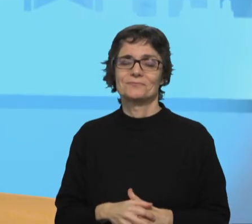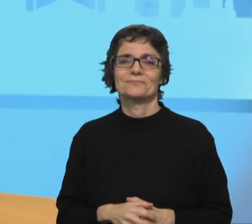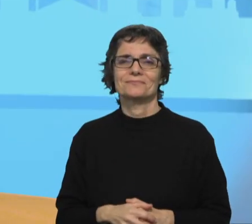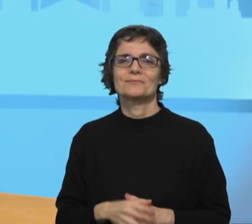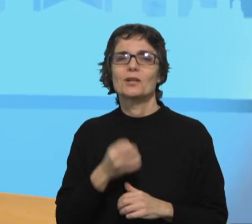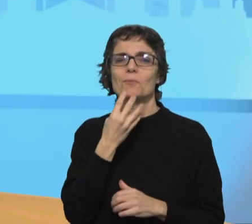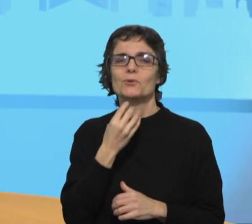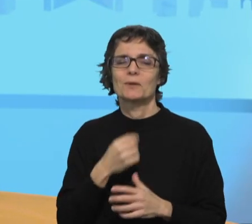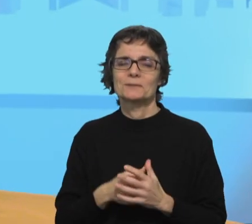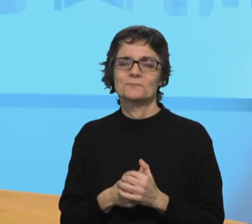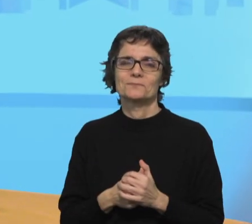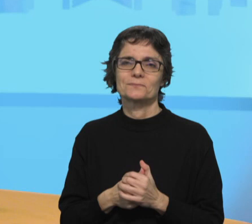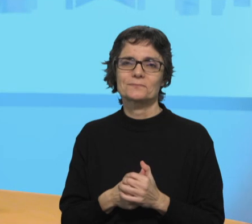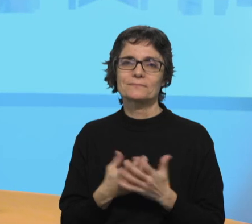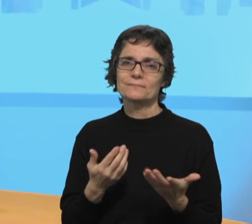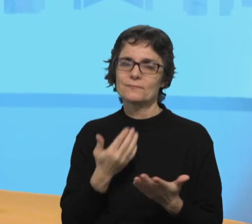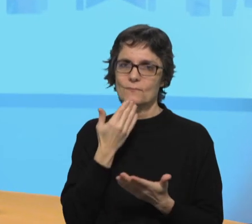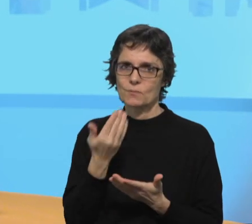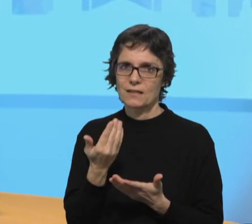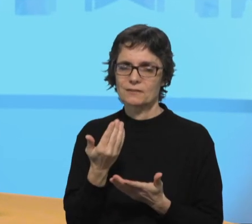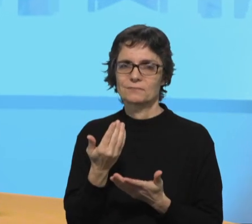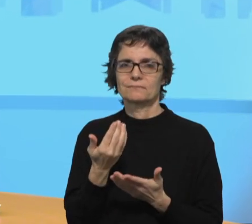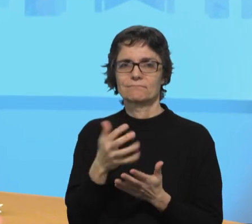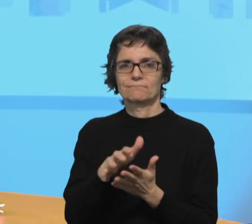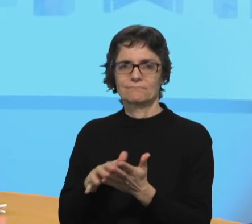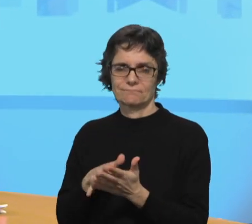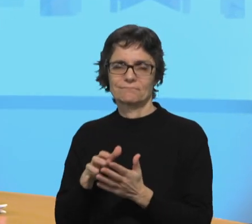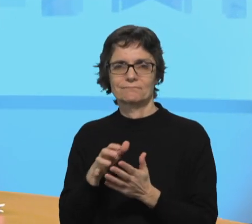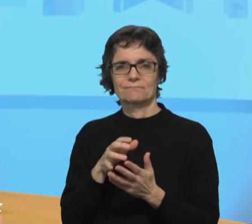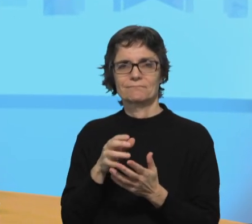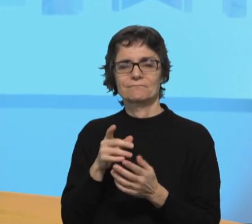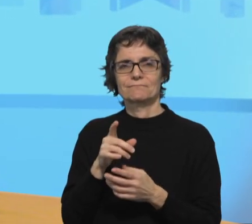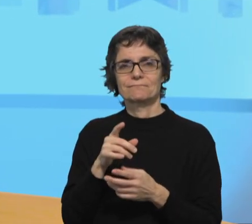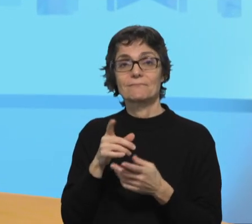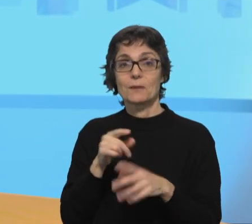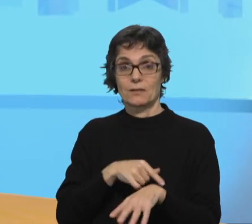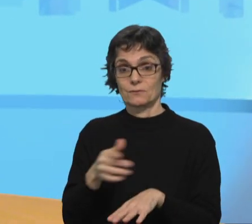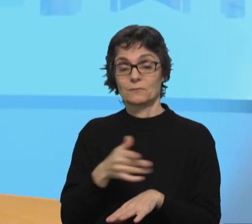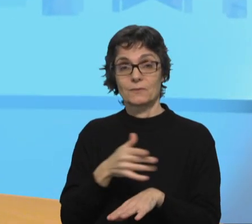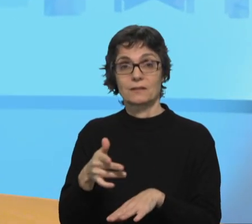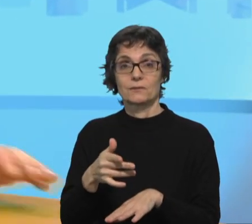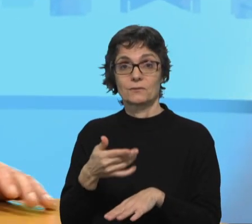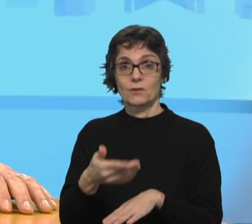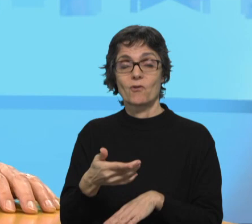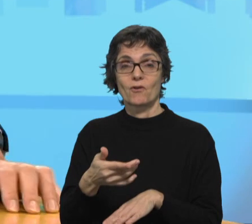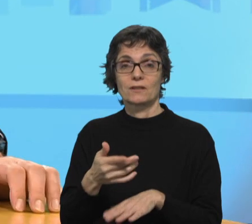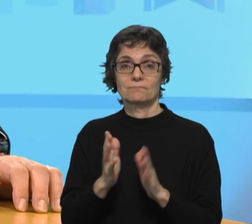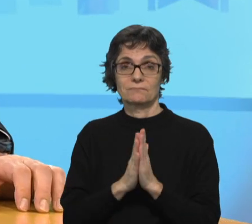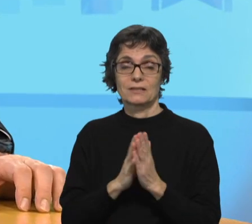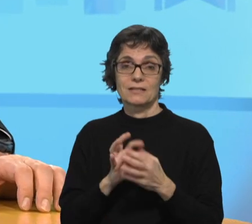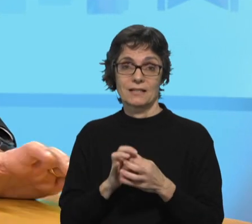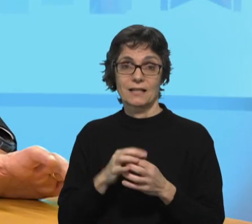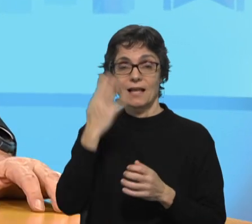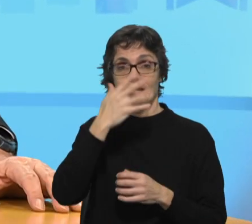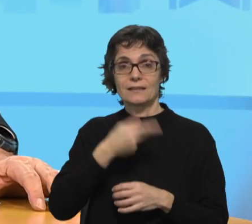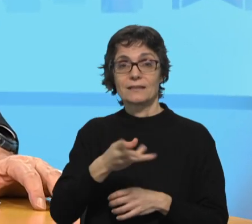fica esta análise destes 3 textos, também do período litúrgico que estamos a atravessar. Esses 40 dias